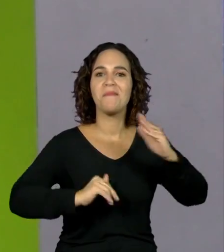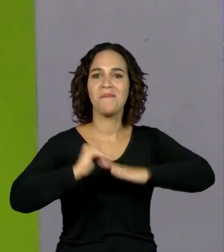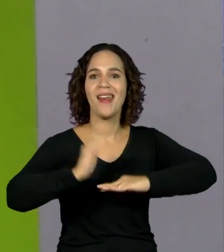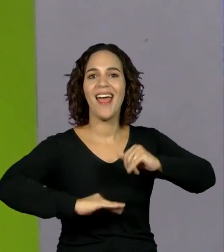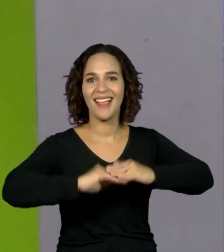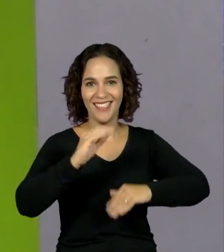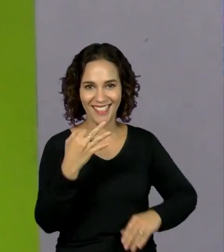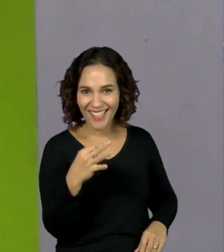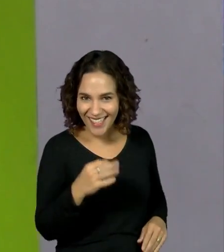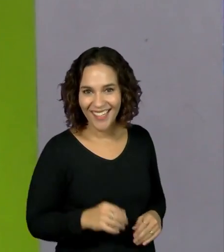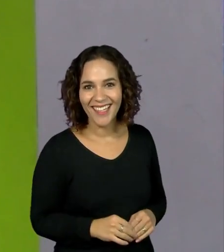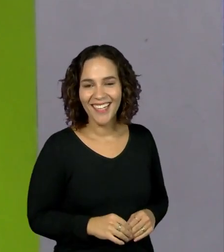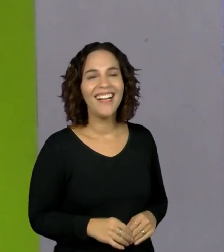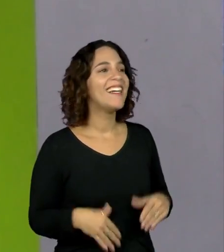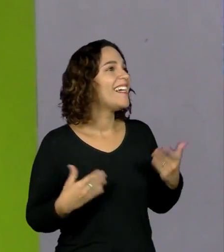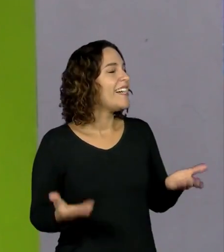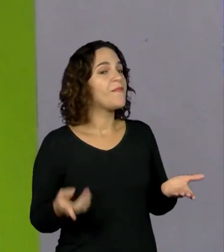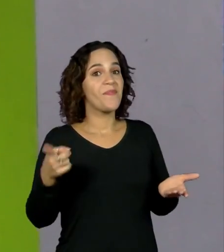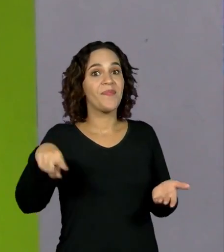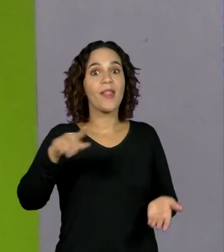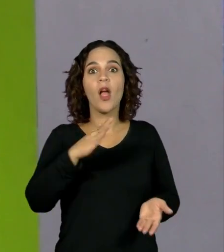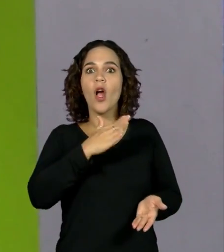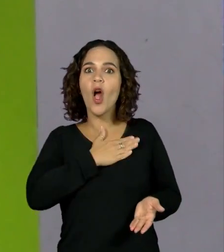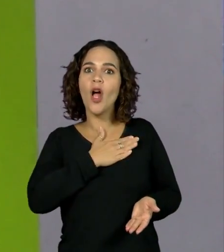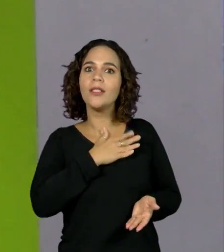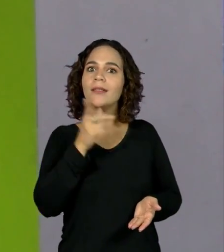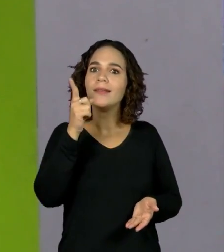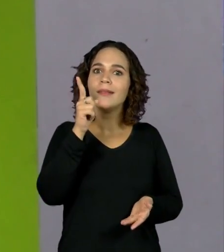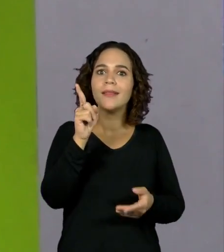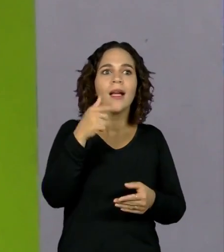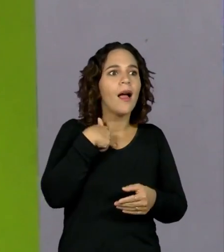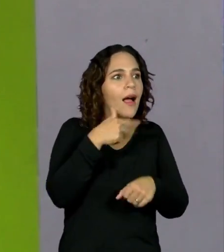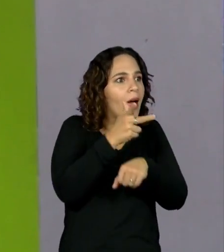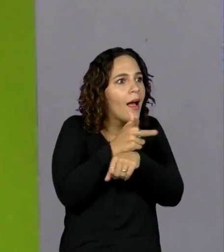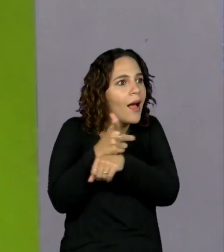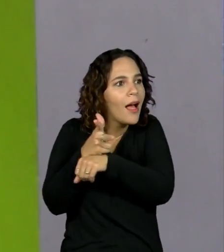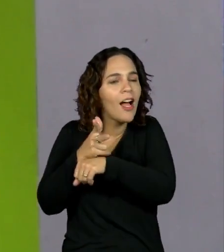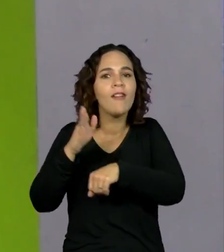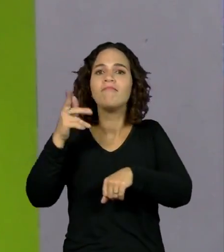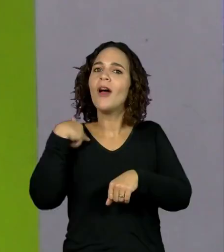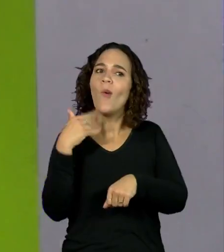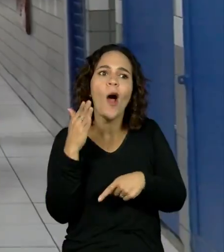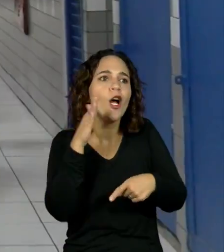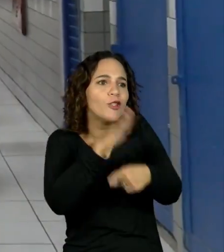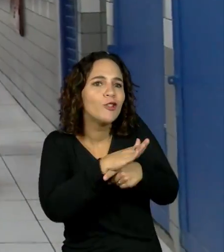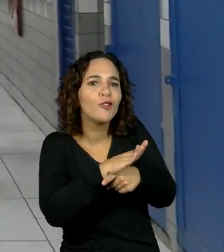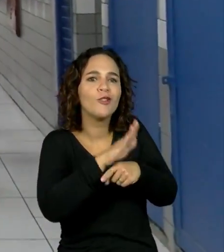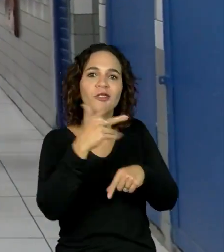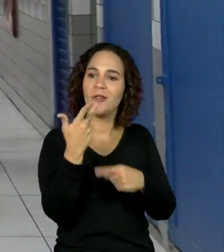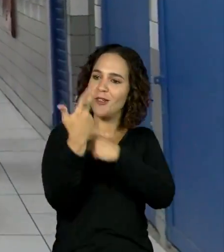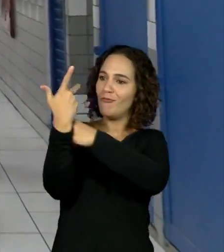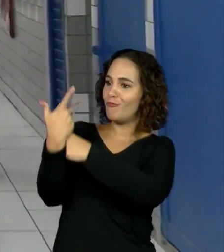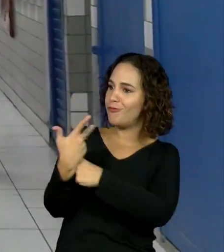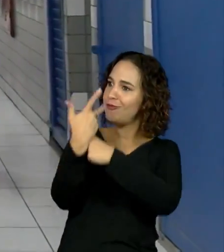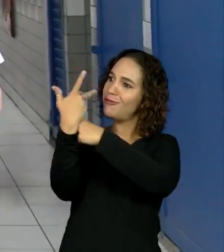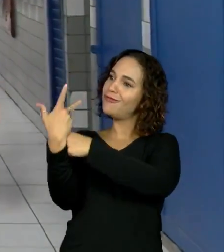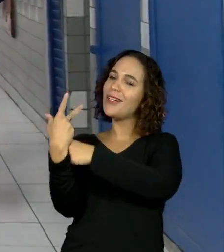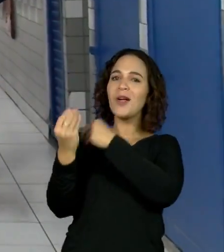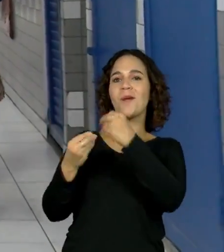massa. Elas gostavam muito de se ver no vídeo, de ajudar o amigo a filmar, de participar